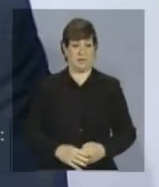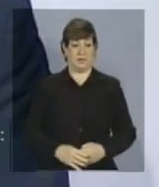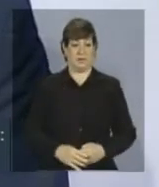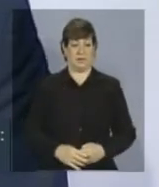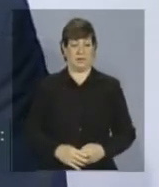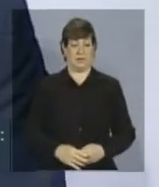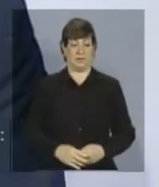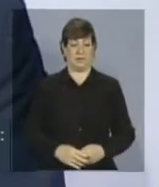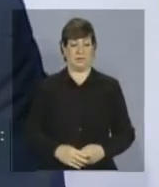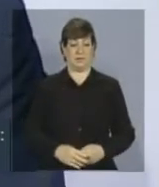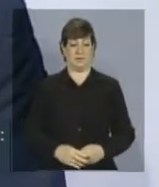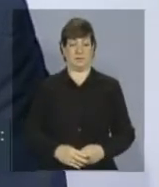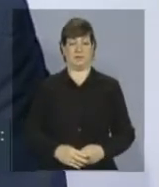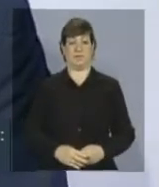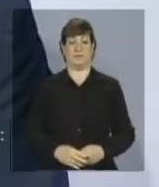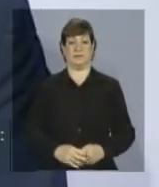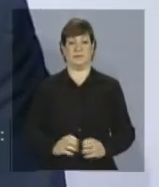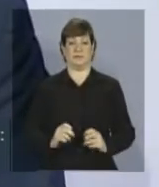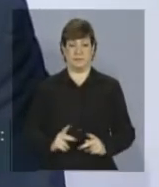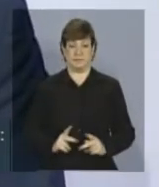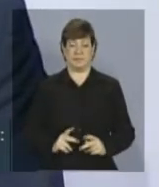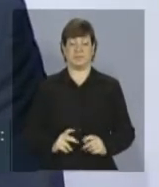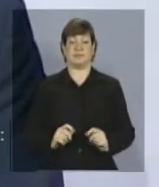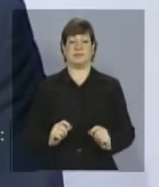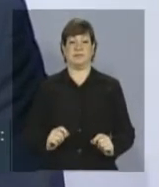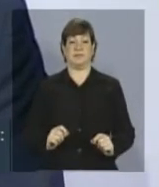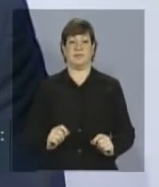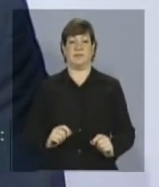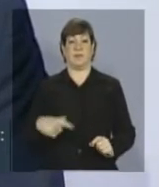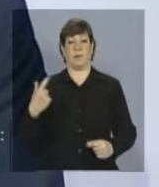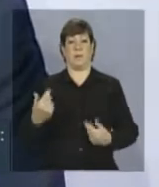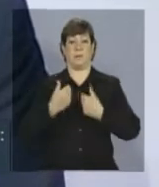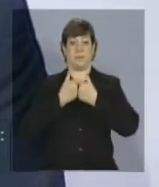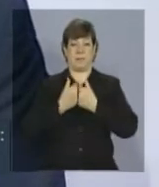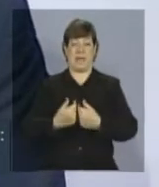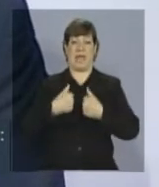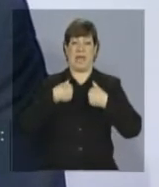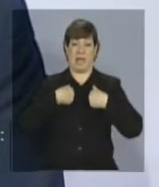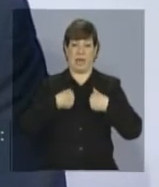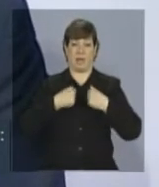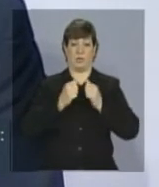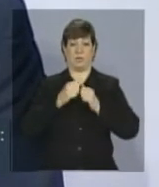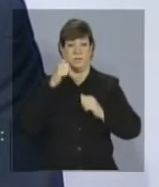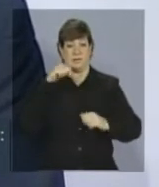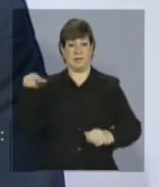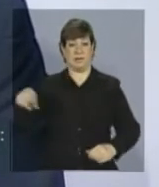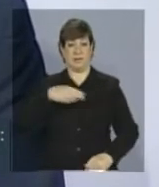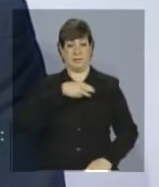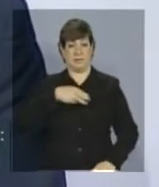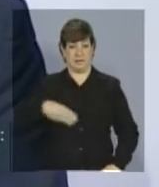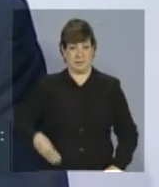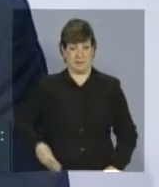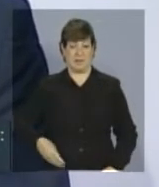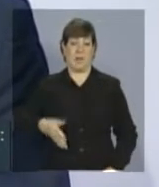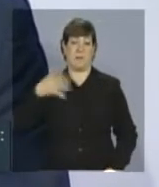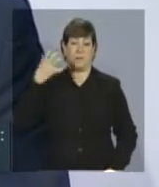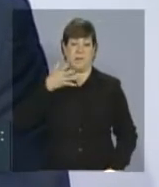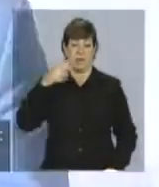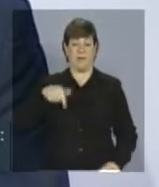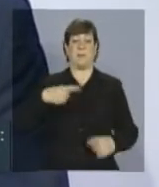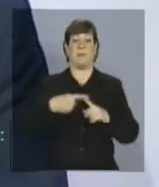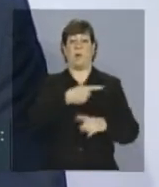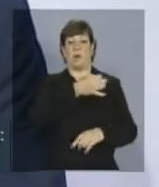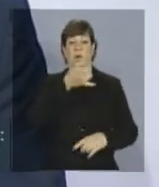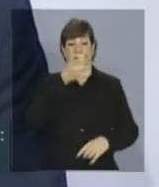solicitado... Obrigado. Foi solicitado que eu e a ministra Leonora falemos daqui mesmo por causa do